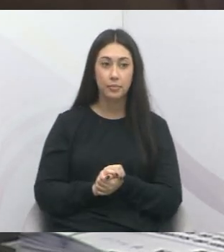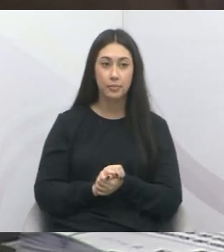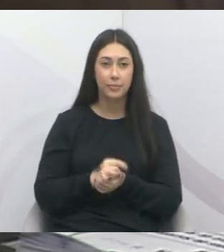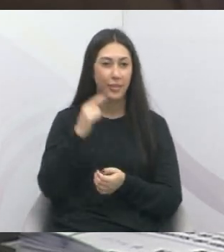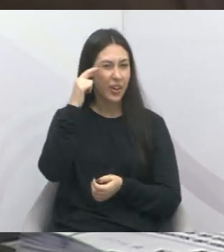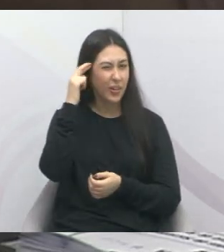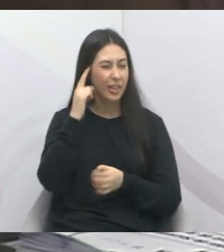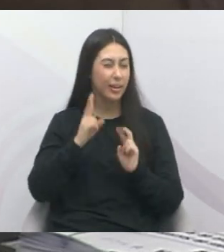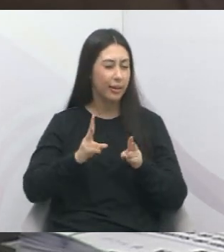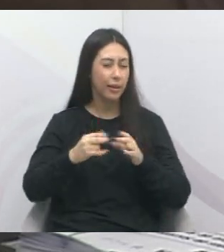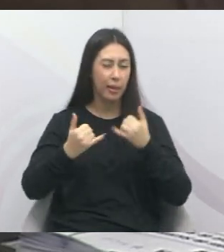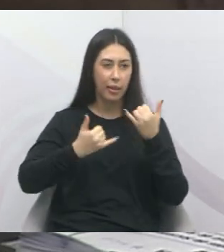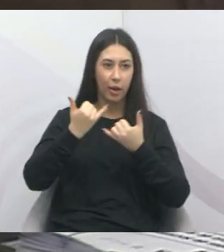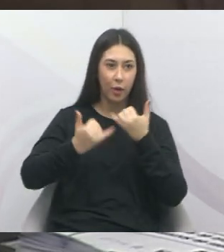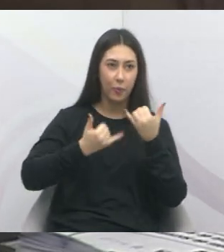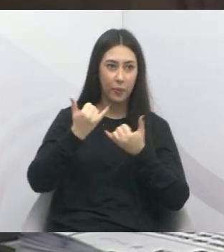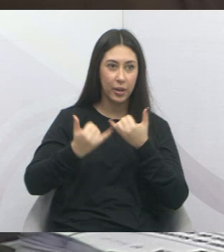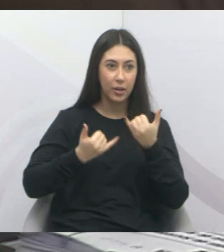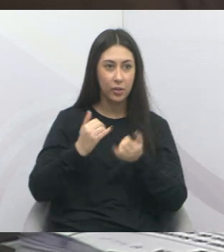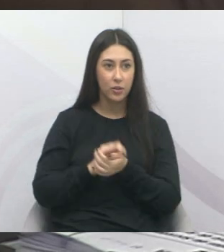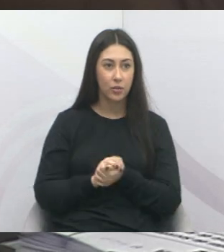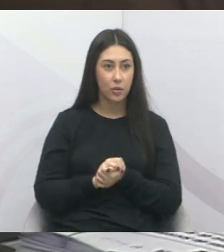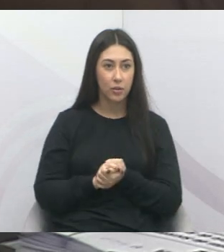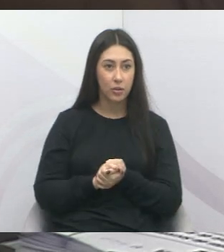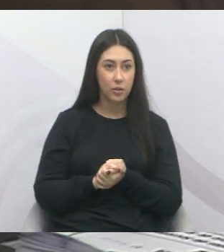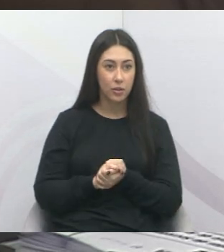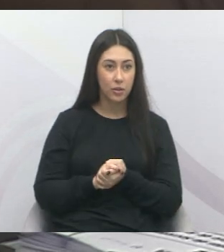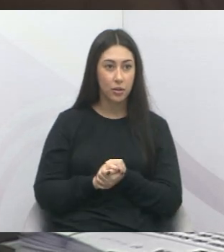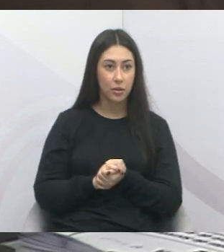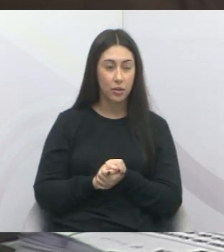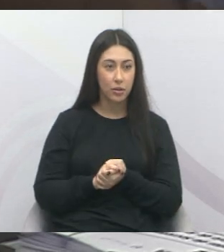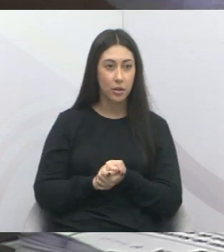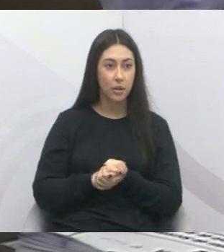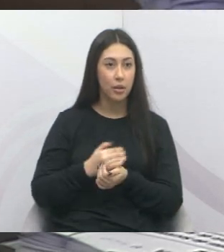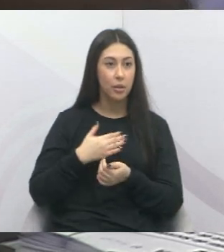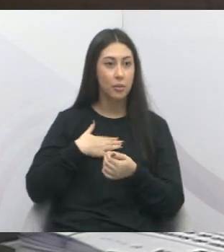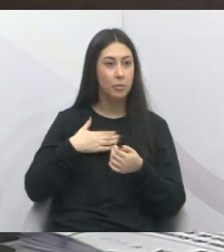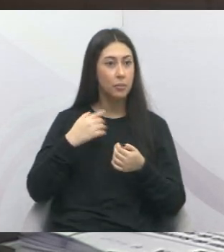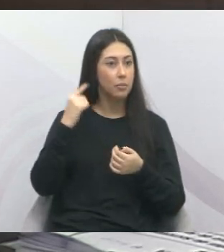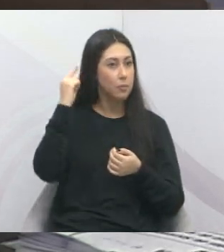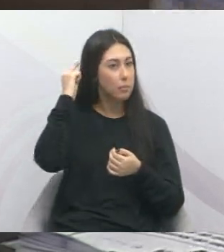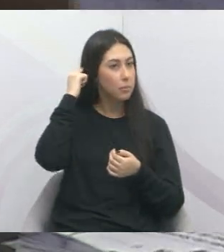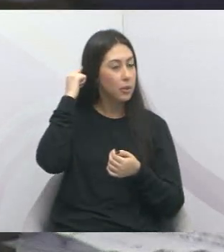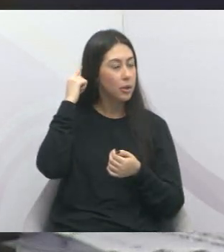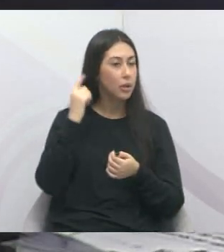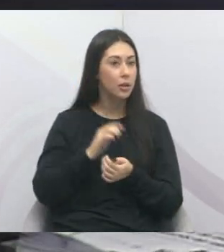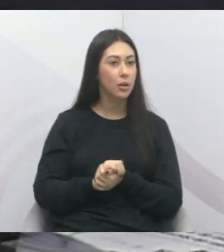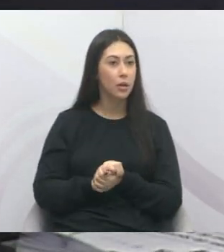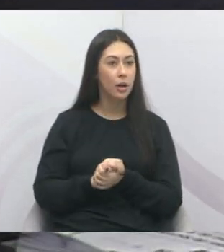não é surpresa. Até minha cabeça hoje aqui já está pedindo SOS Saúde. Aqui, ó.